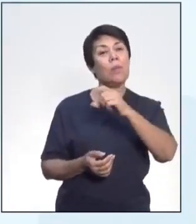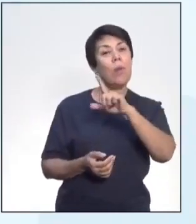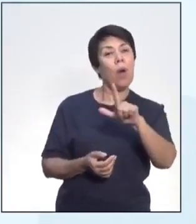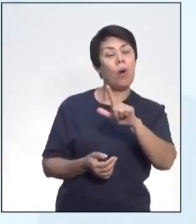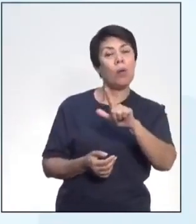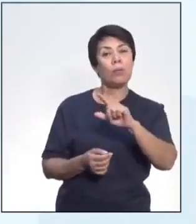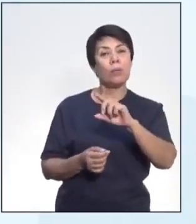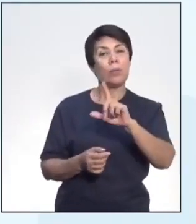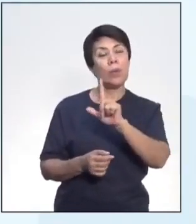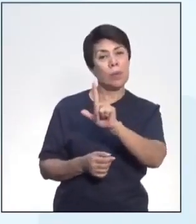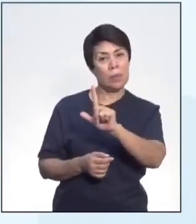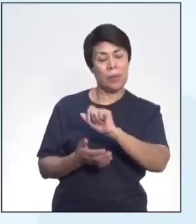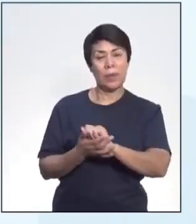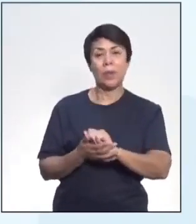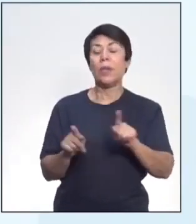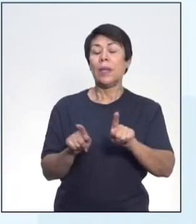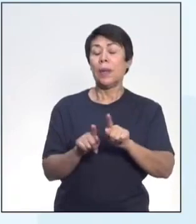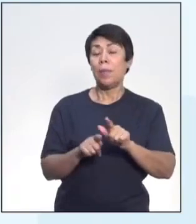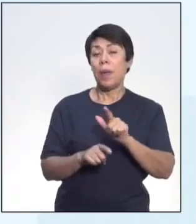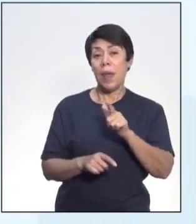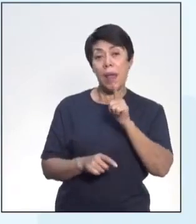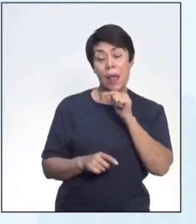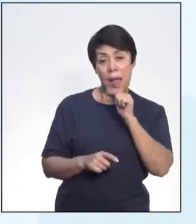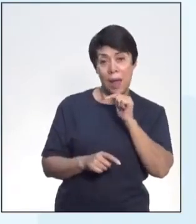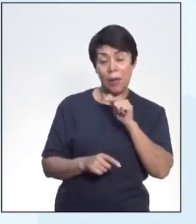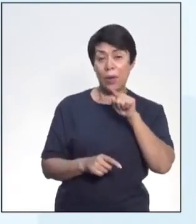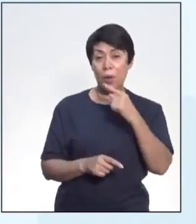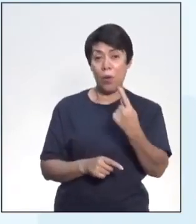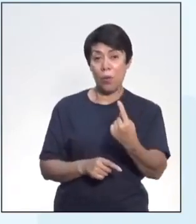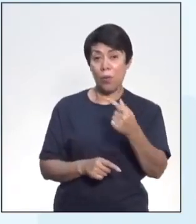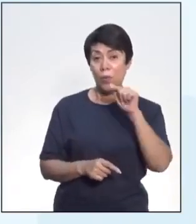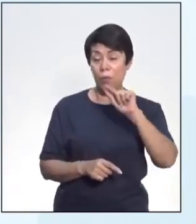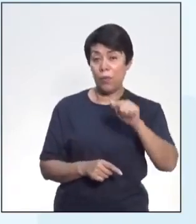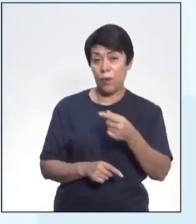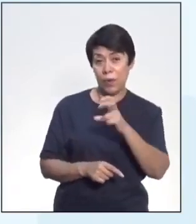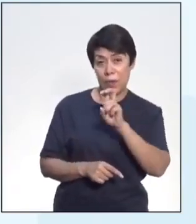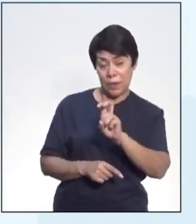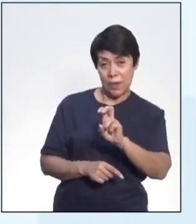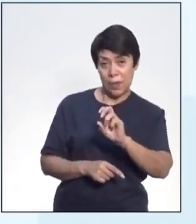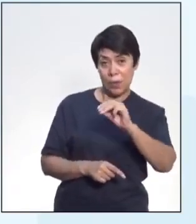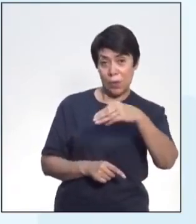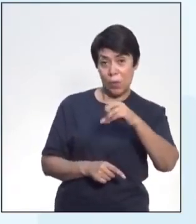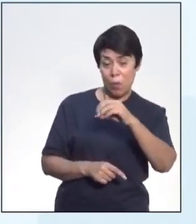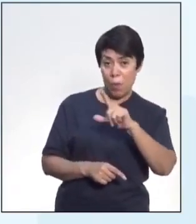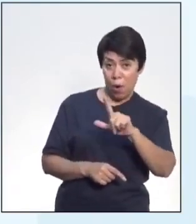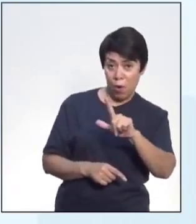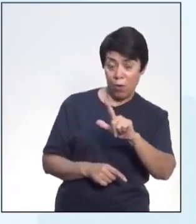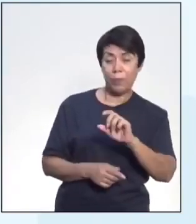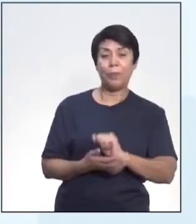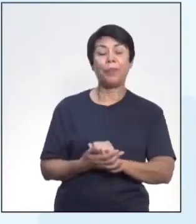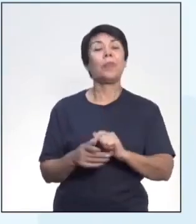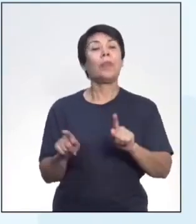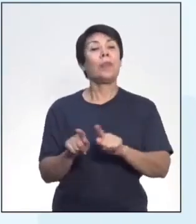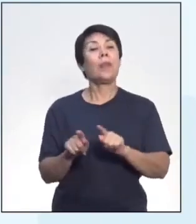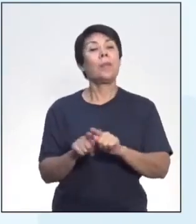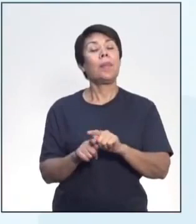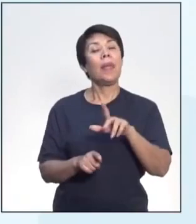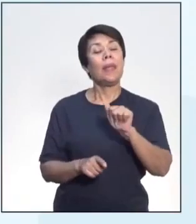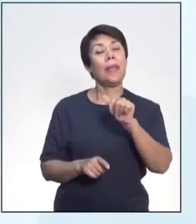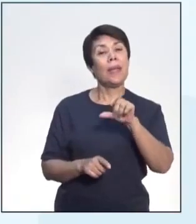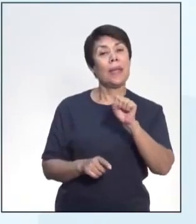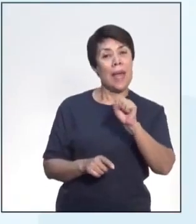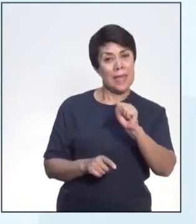a concentração da água, que é 1,5 mol por litro, e tem a concentração do gás